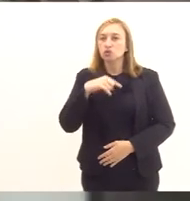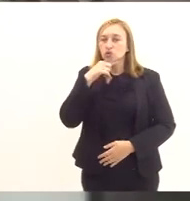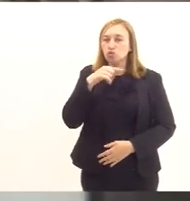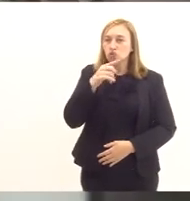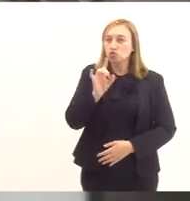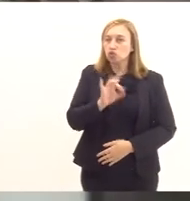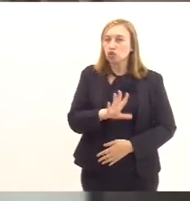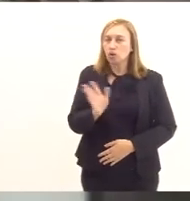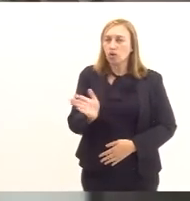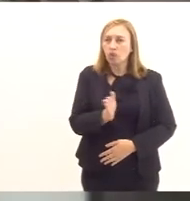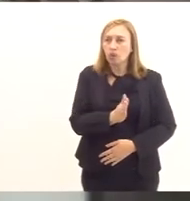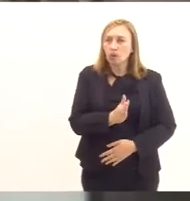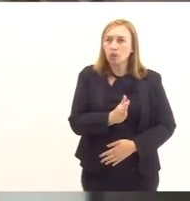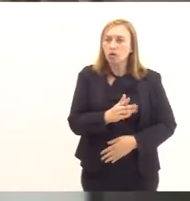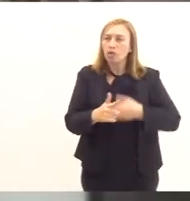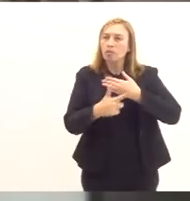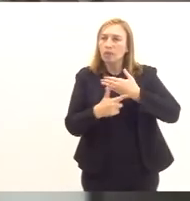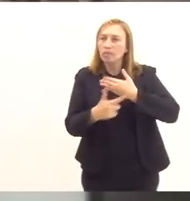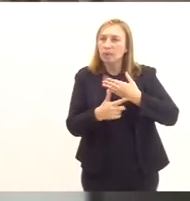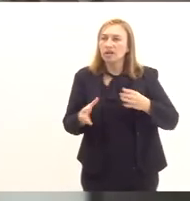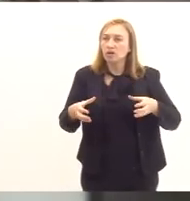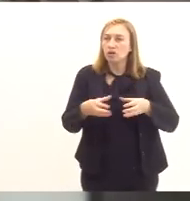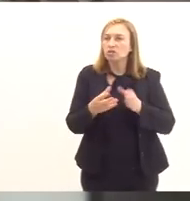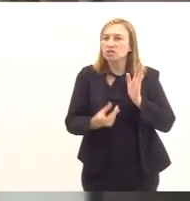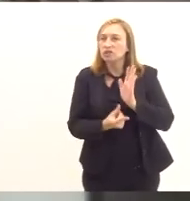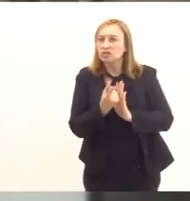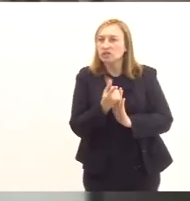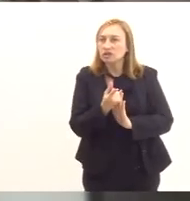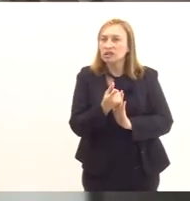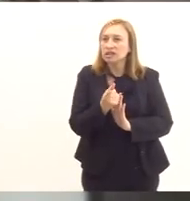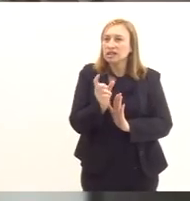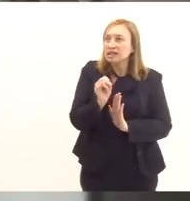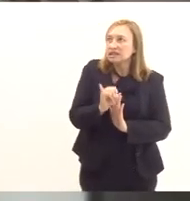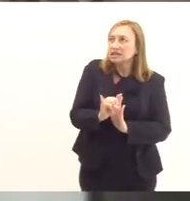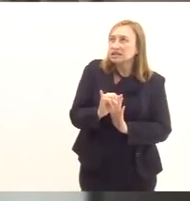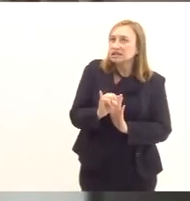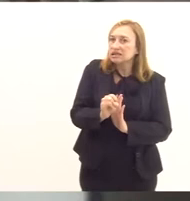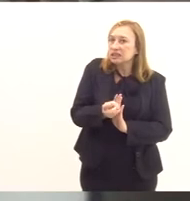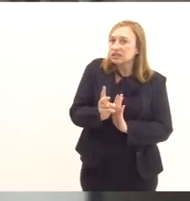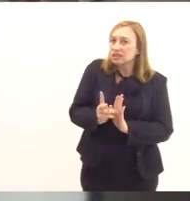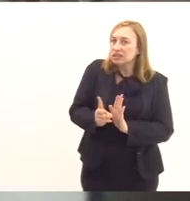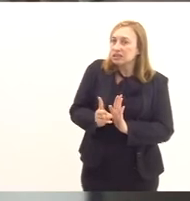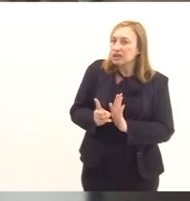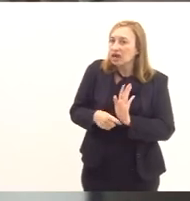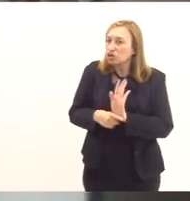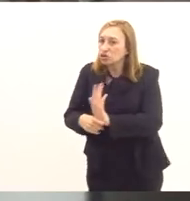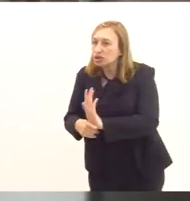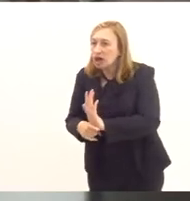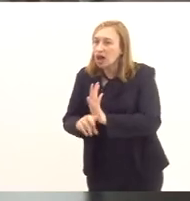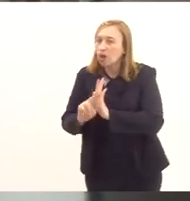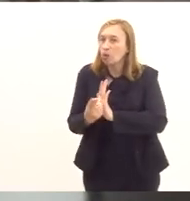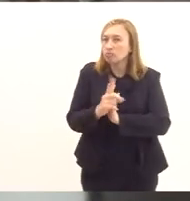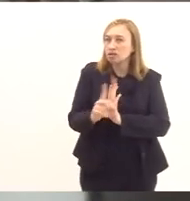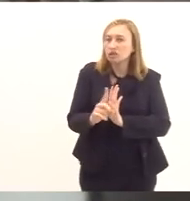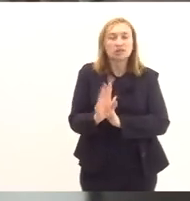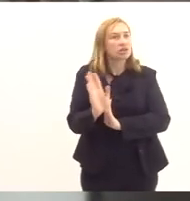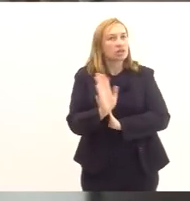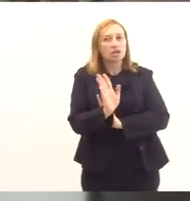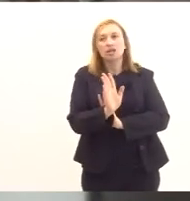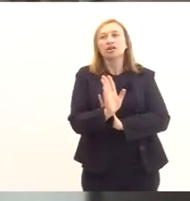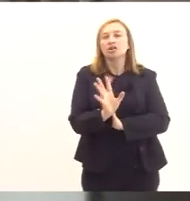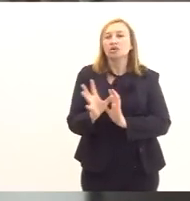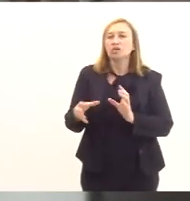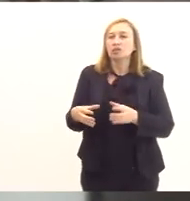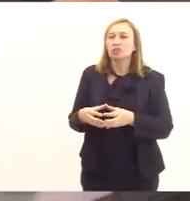parava sobre a papel da comissão de Finanças da casa Ceará atuante iria ajudar Ou se era só a diferença